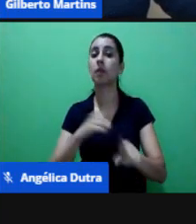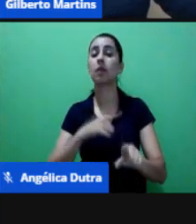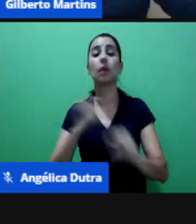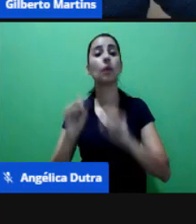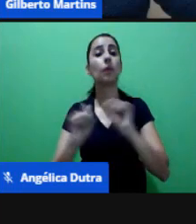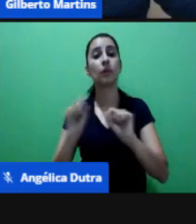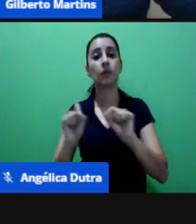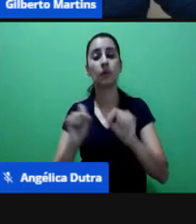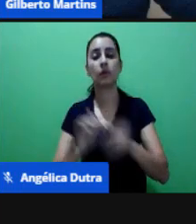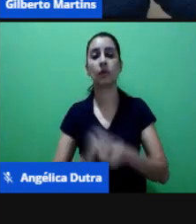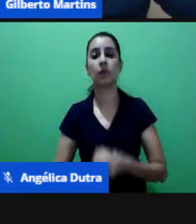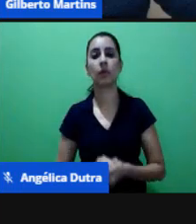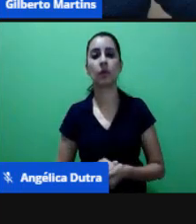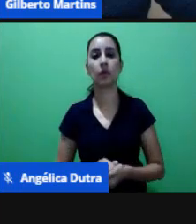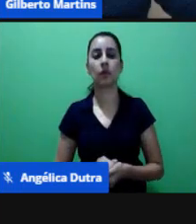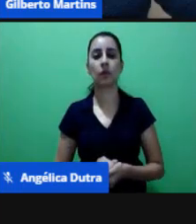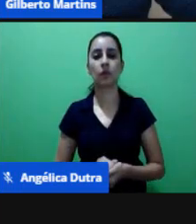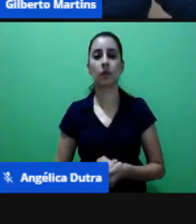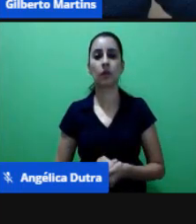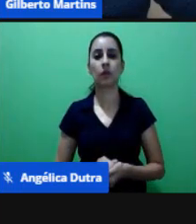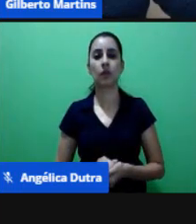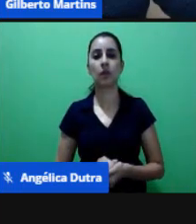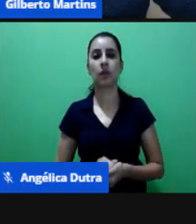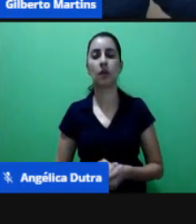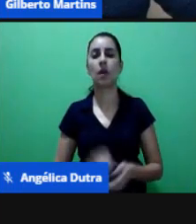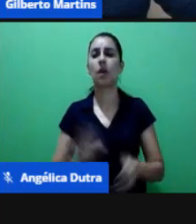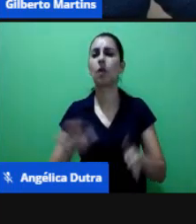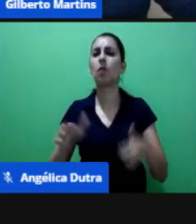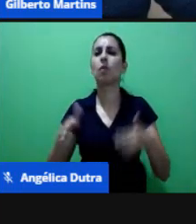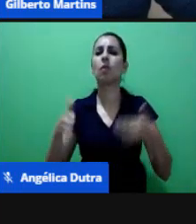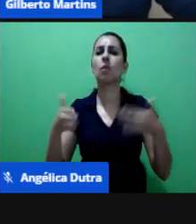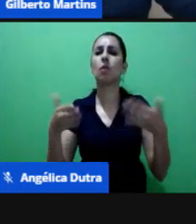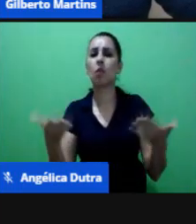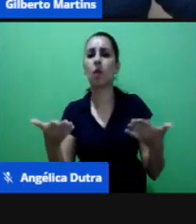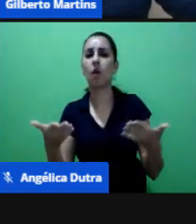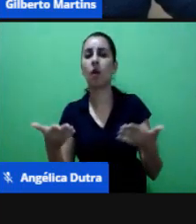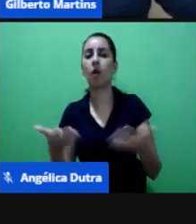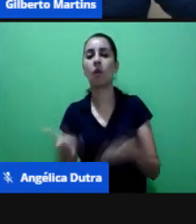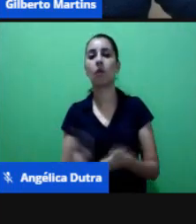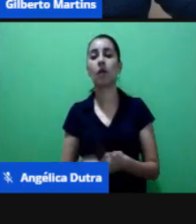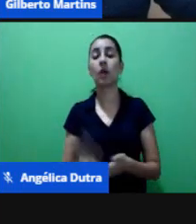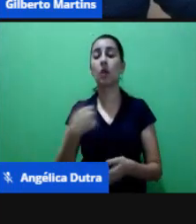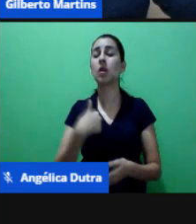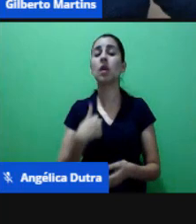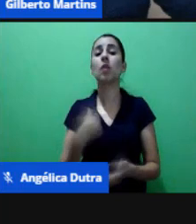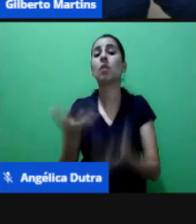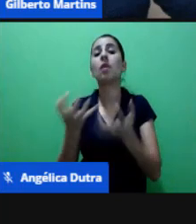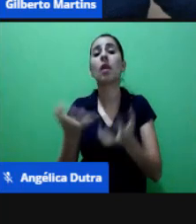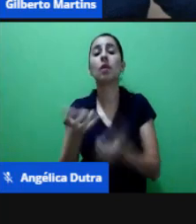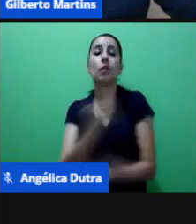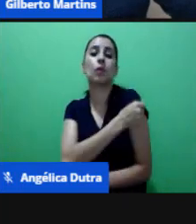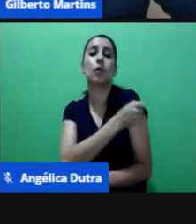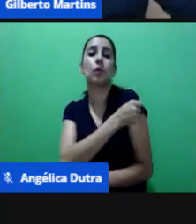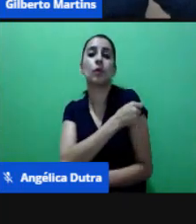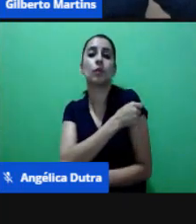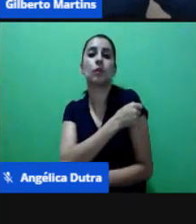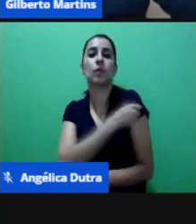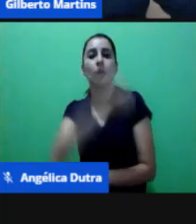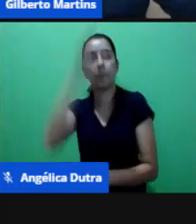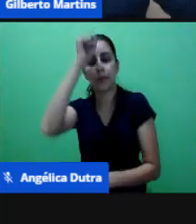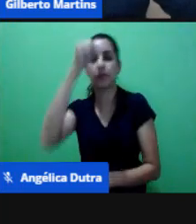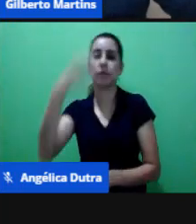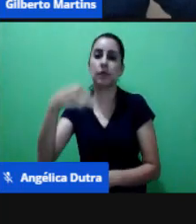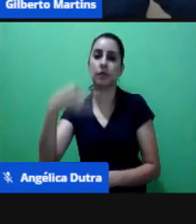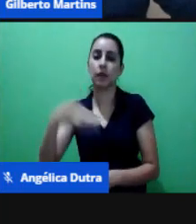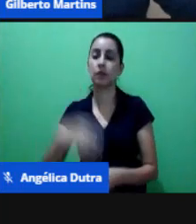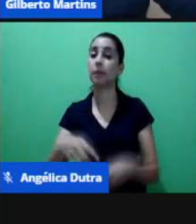no próximo item, qual a próxima expectativa para o aluno no estudo da matemática.